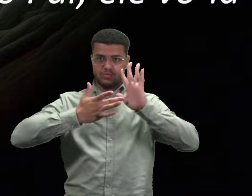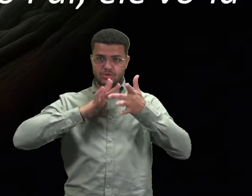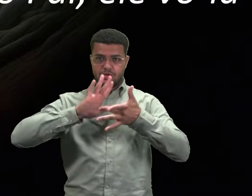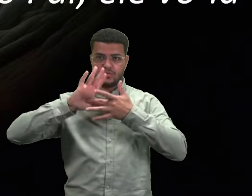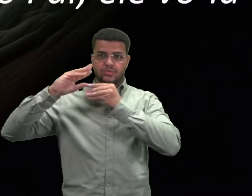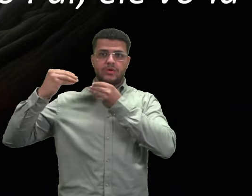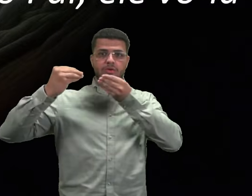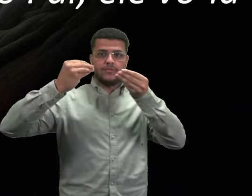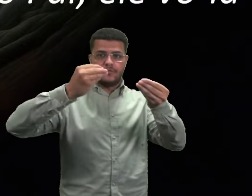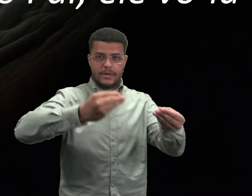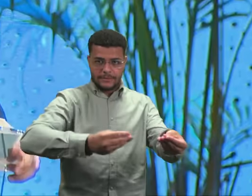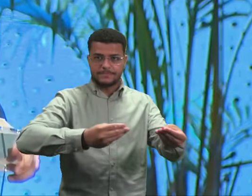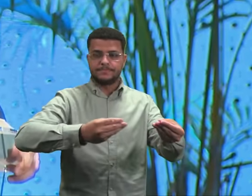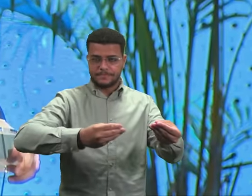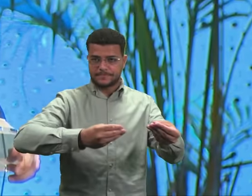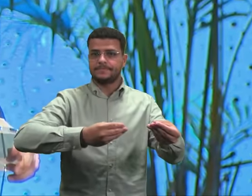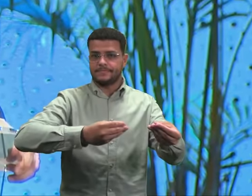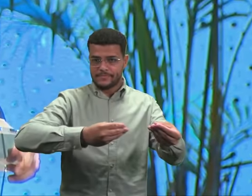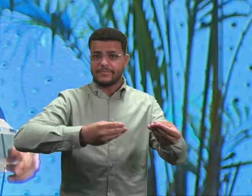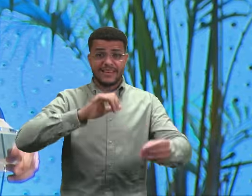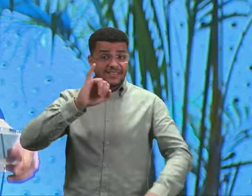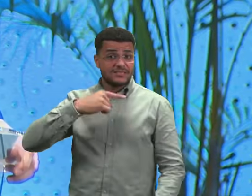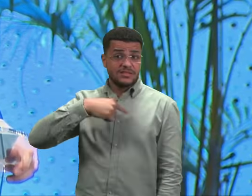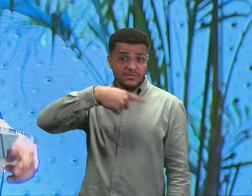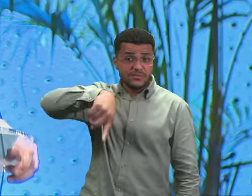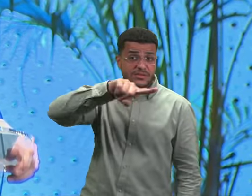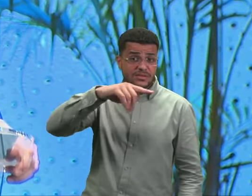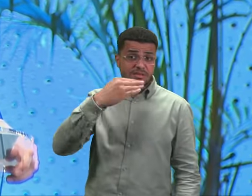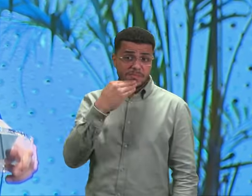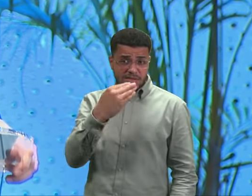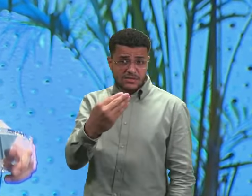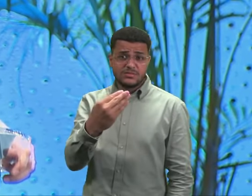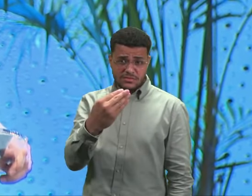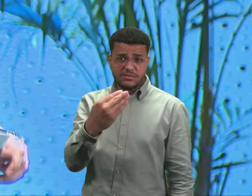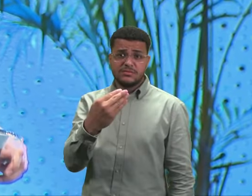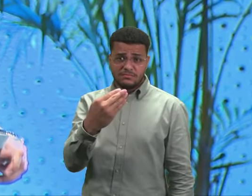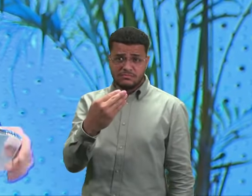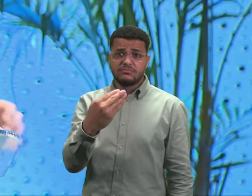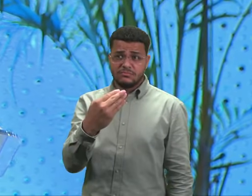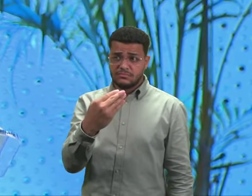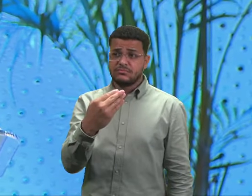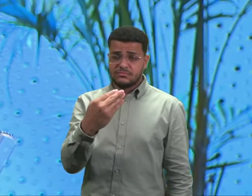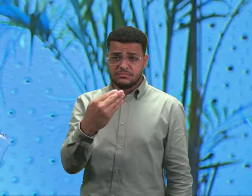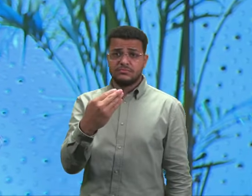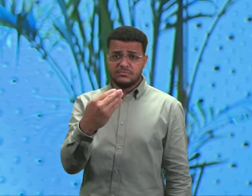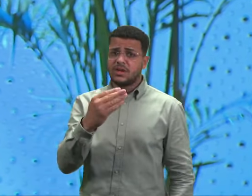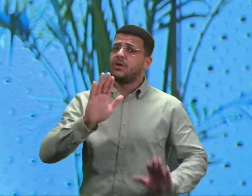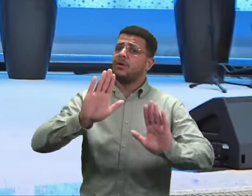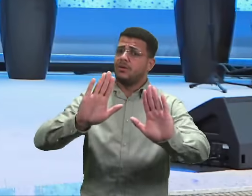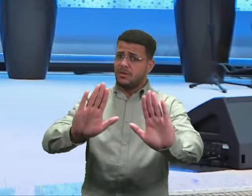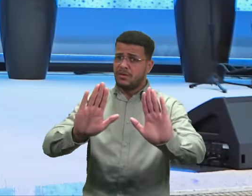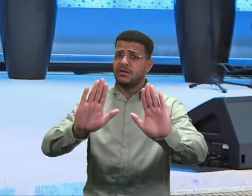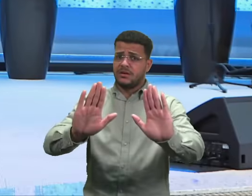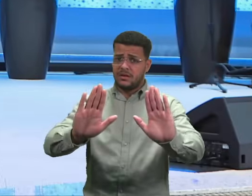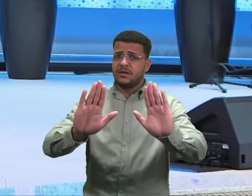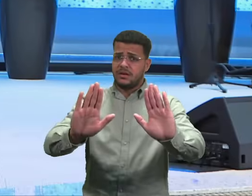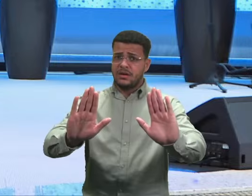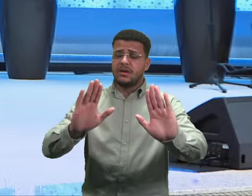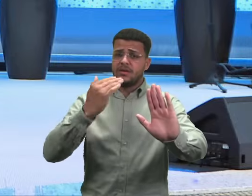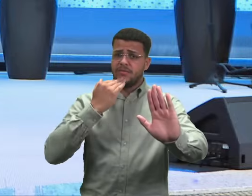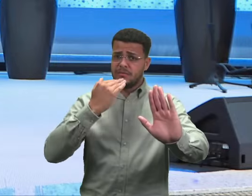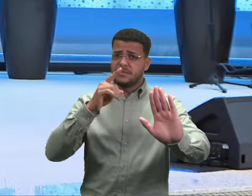Ele vai dar para vocês. Se vocês pedirem alguma coisa, Peraí, pastor, deixa eu entender